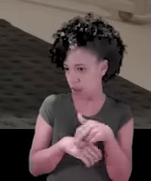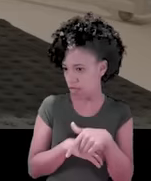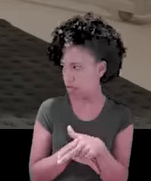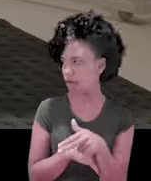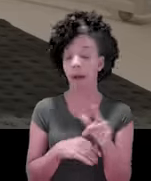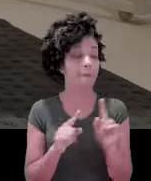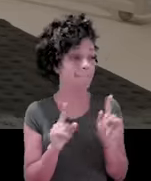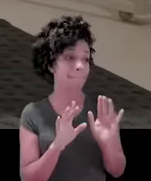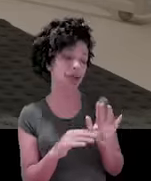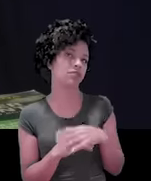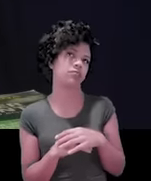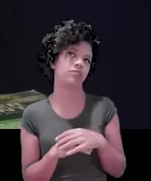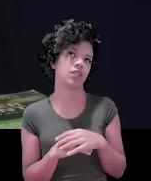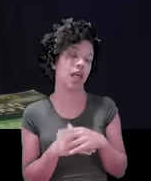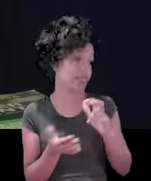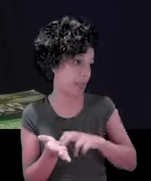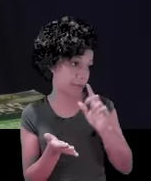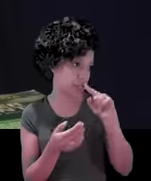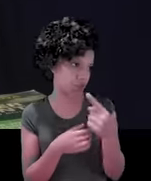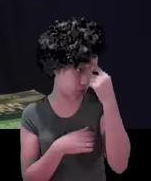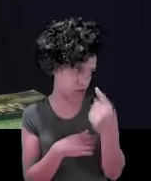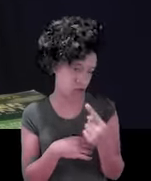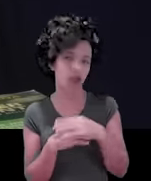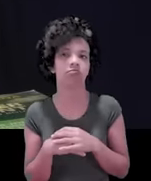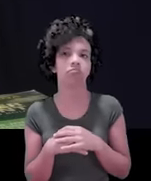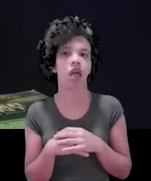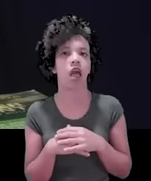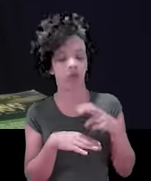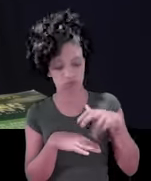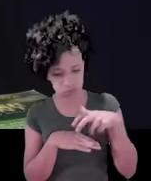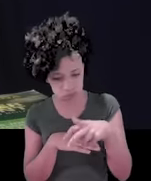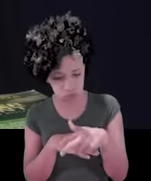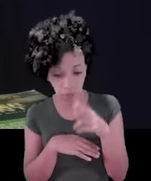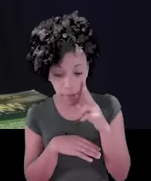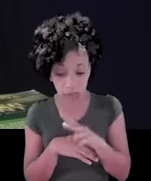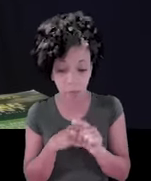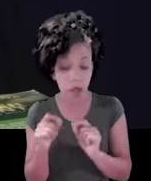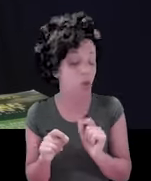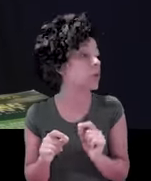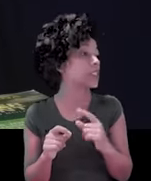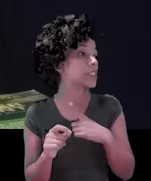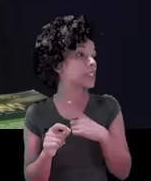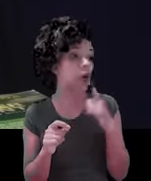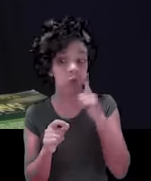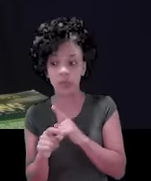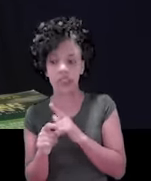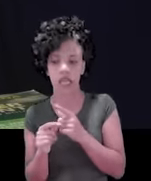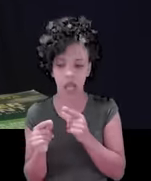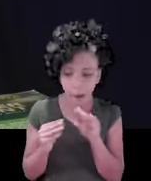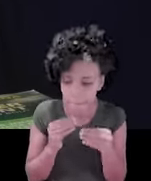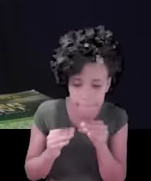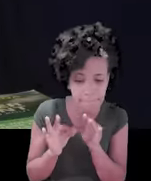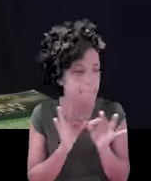só que aqueles tem na manhã do dia seguinte eu descia a serra para ver o que tinha sobrado avião você podia conseguir alguma coisa mais né